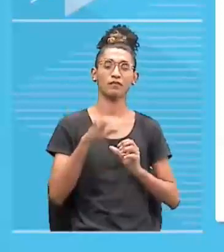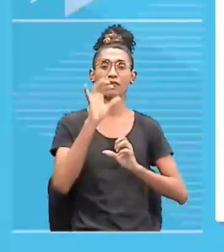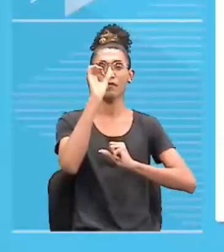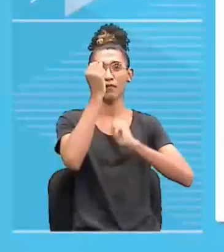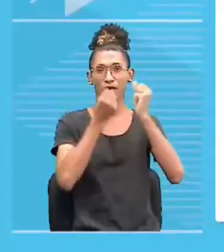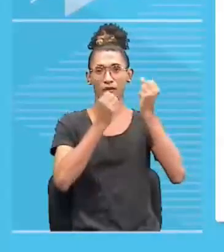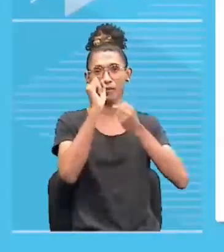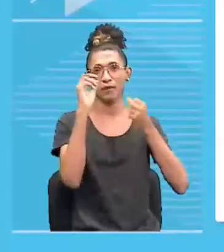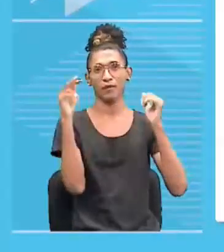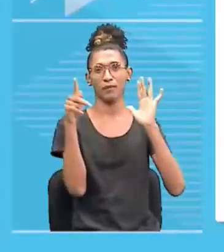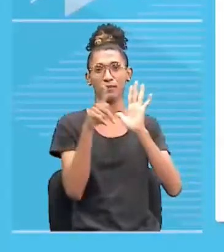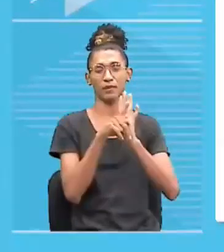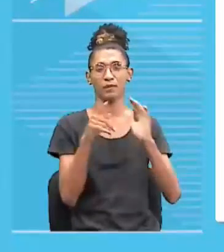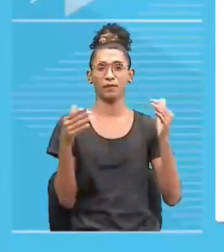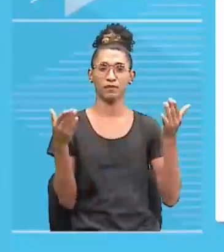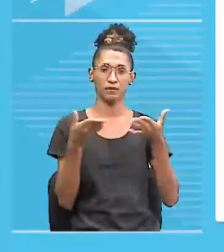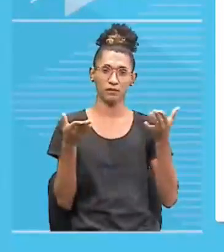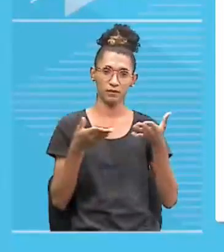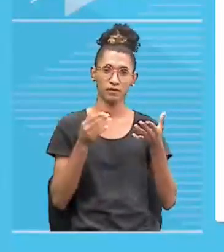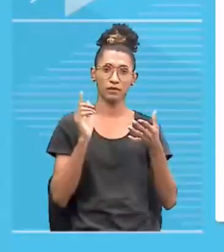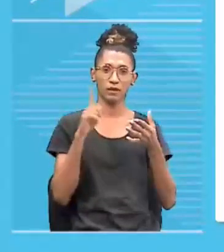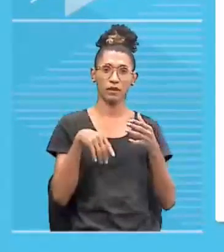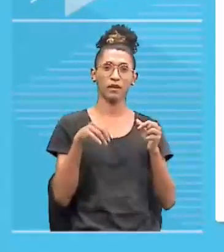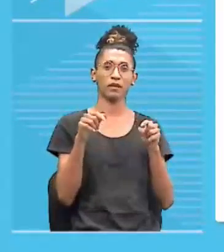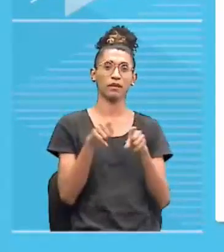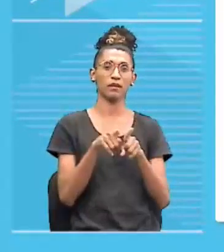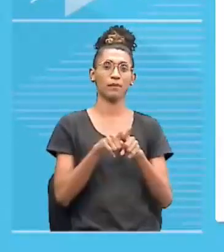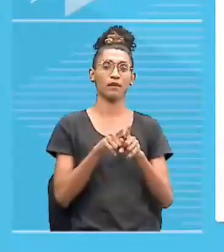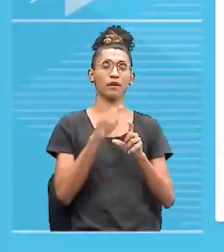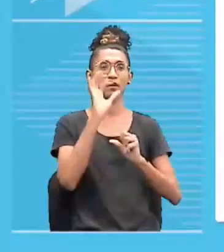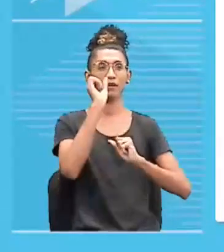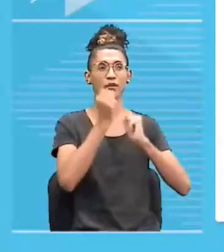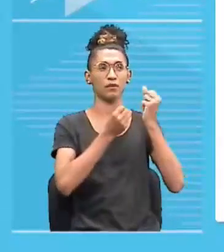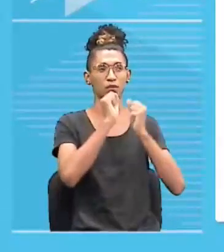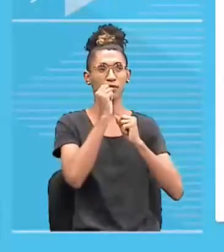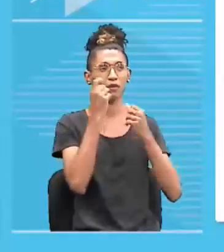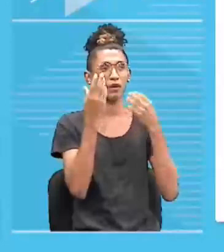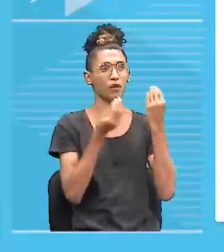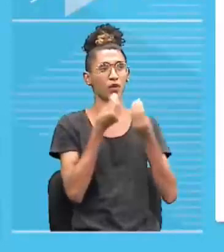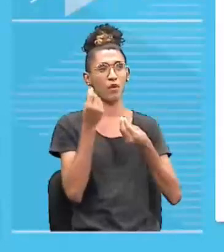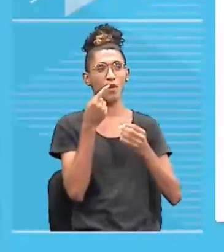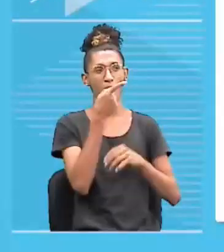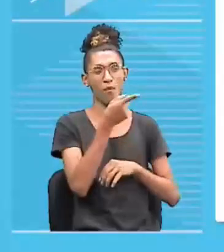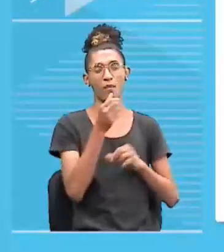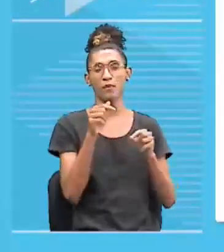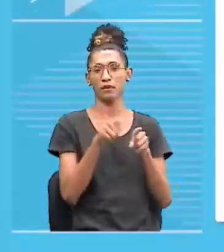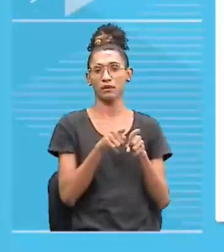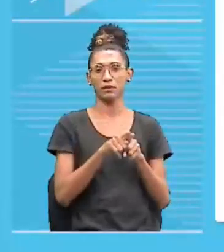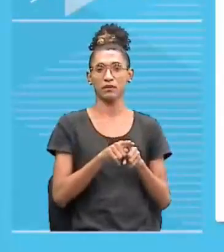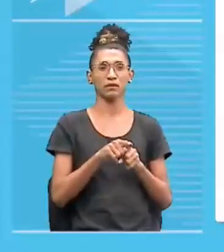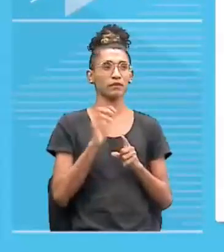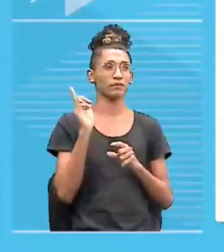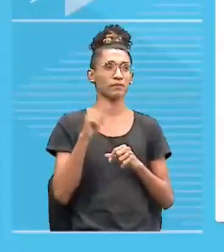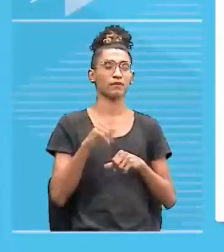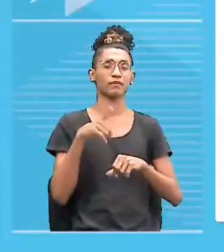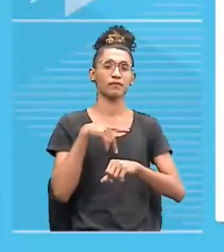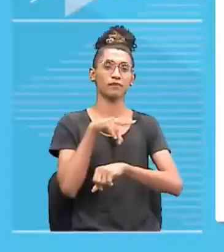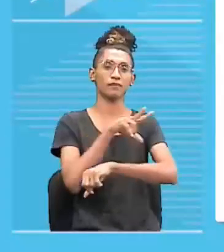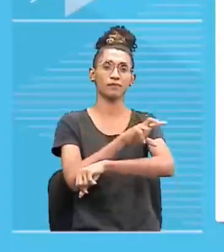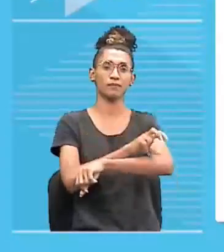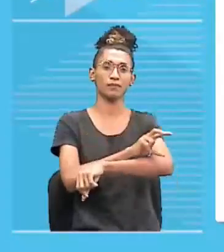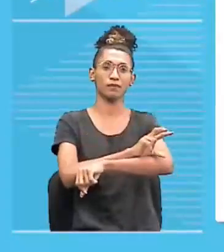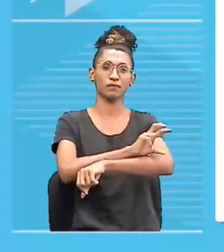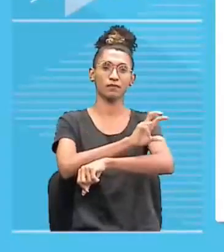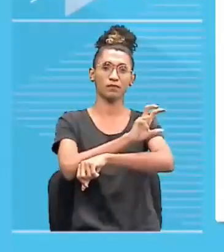dos dias de hoje. Essa daqui é uma fábrica que ela é altamente